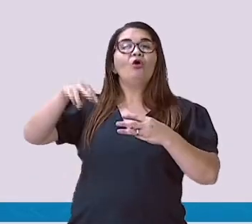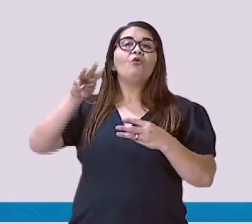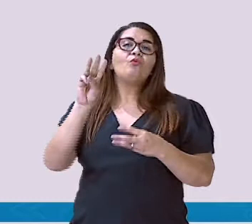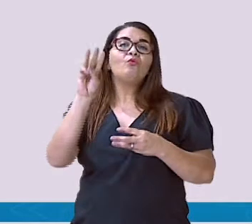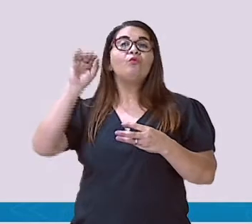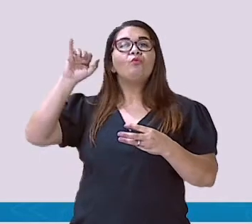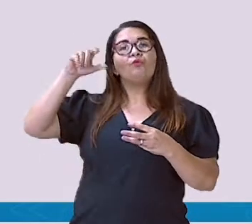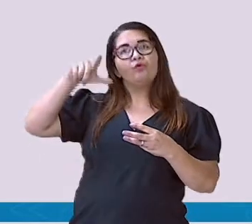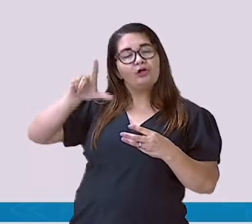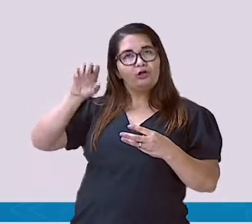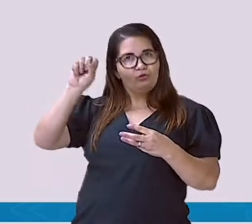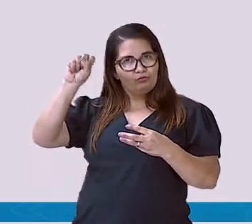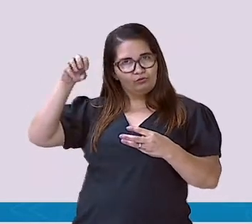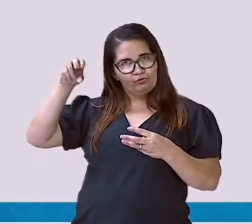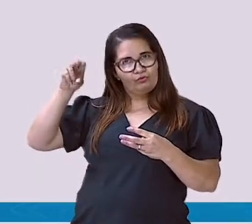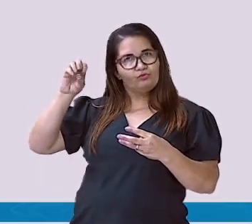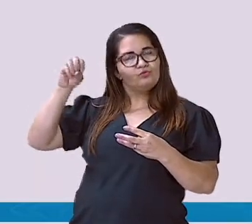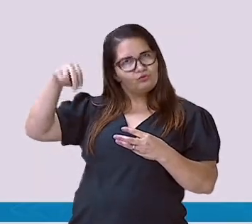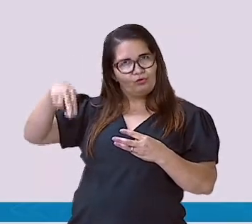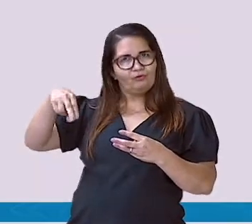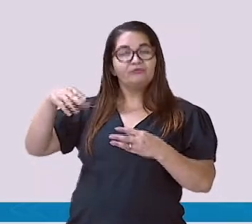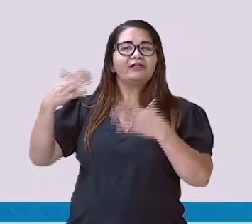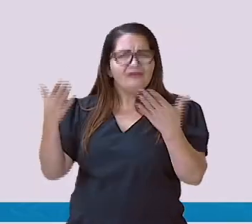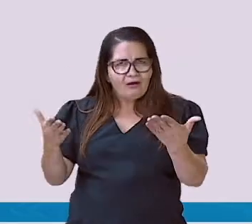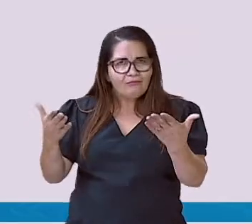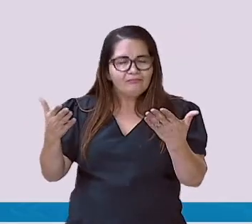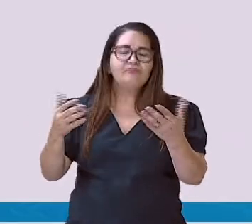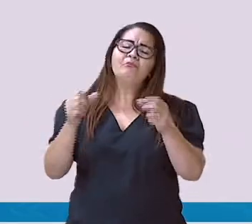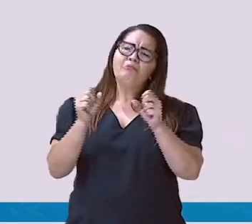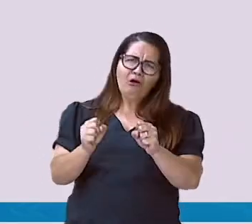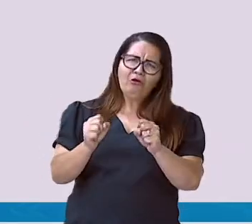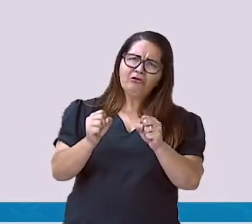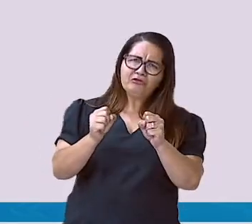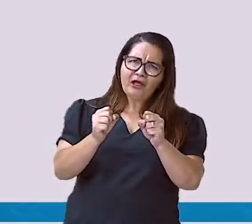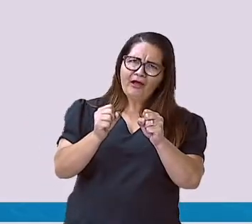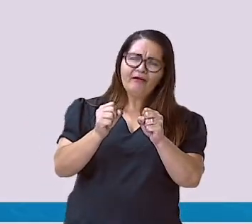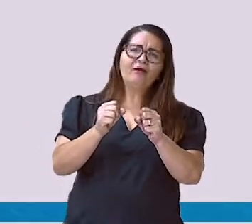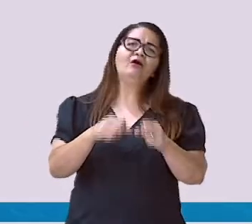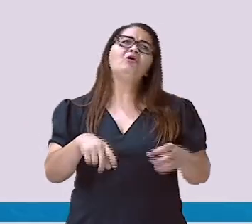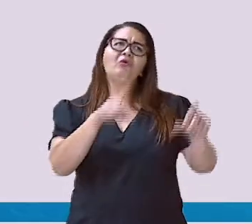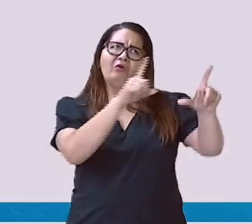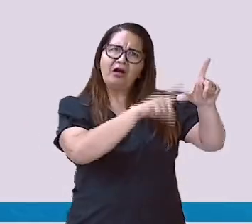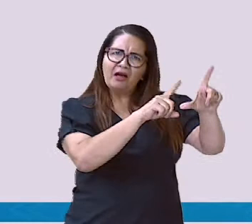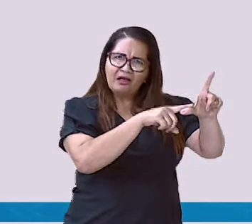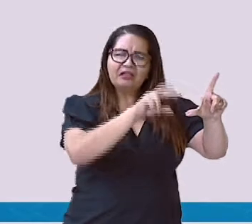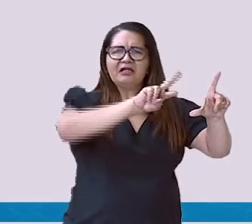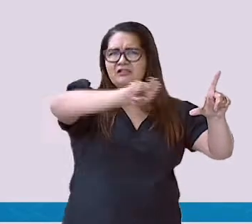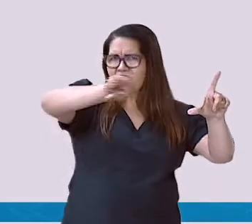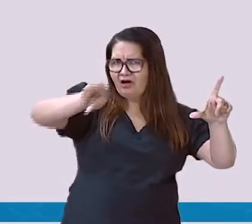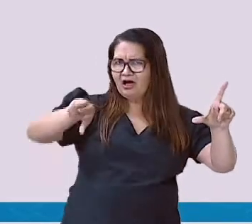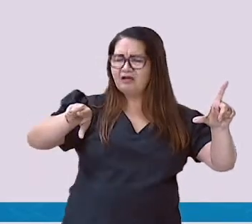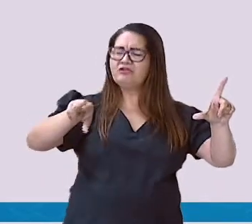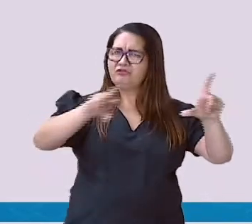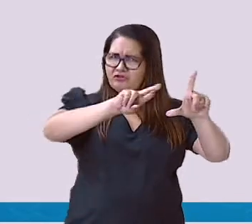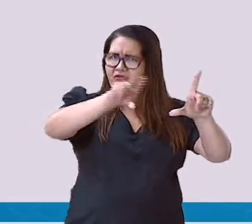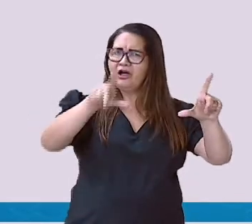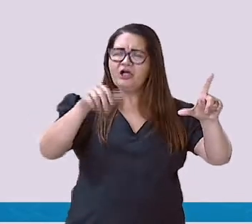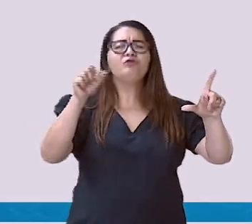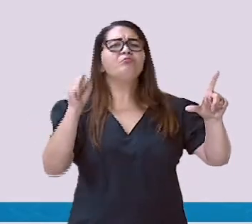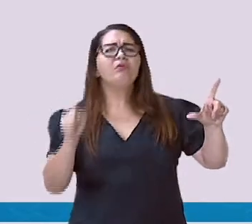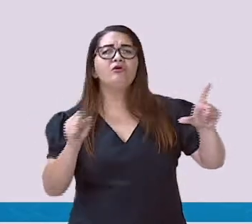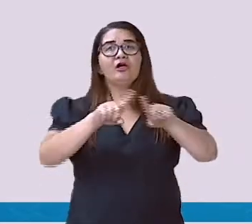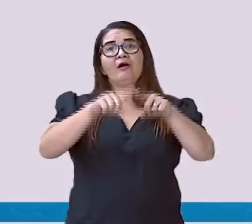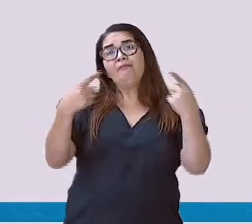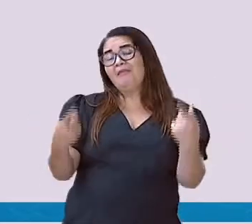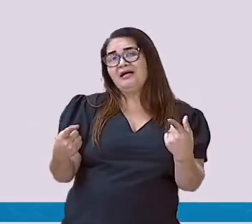letras diferentes? Sim, mas como é nome próprio, essa primeira letra, ela fica